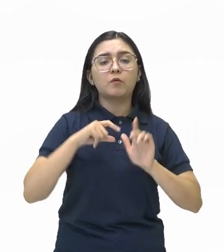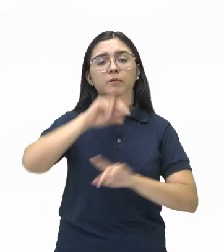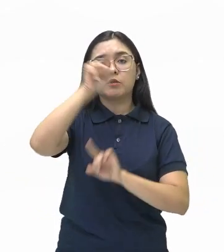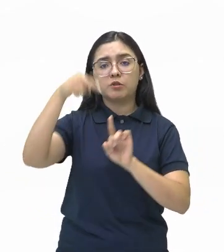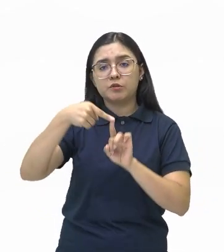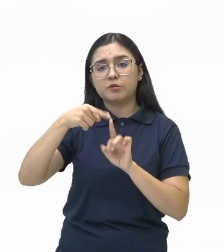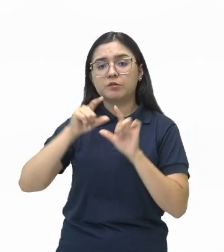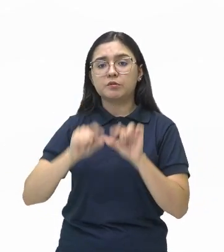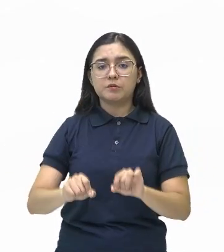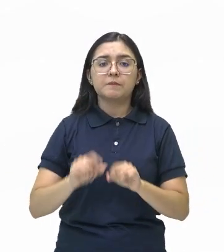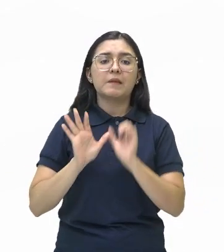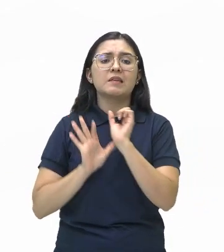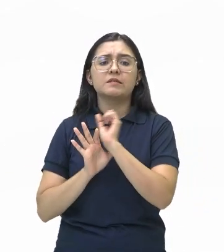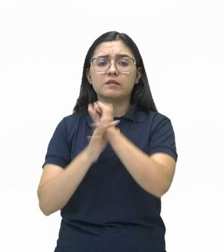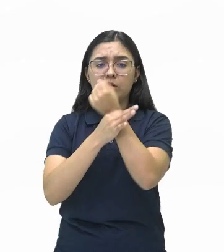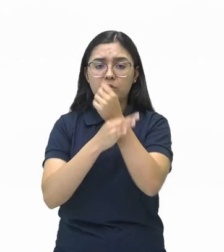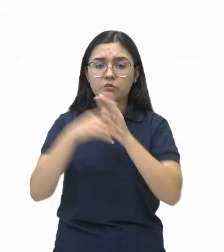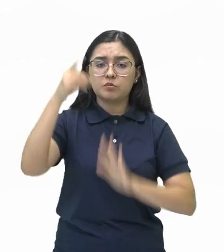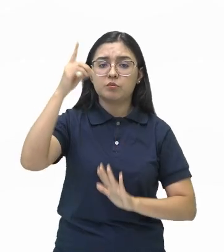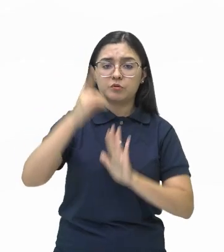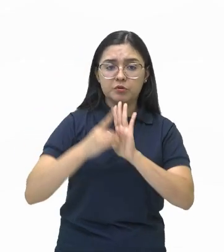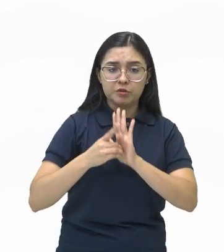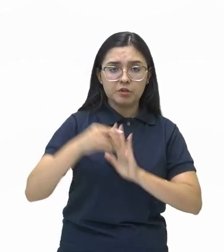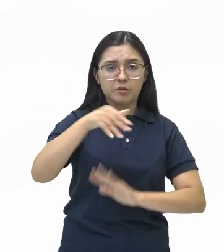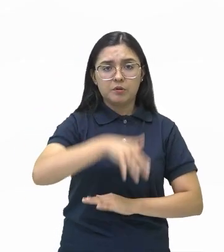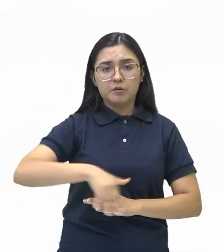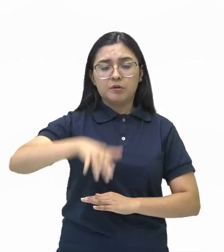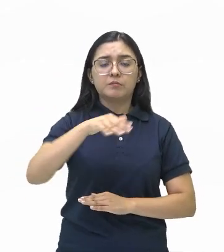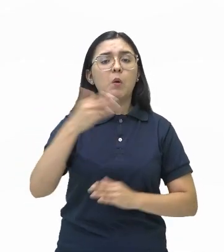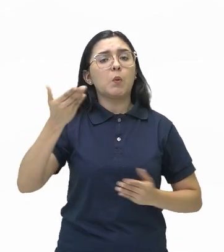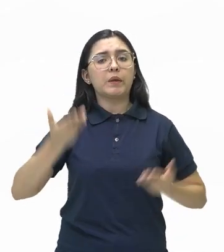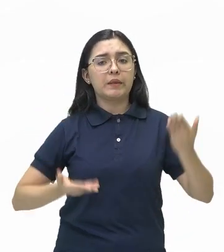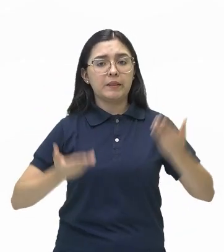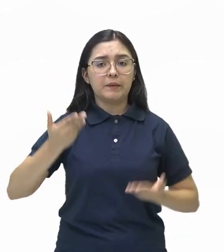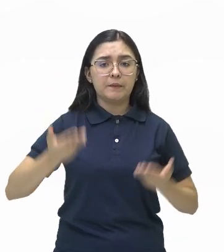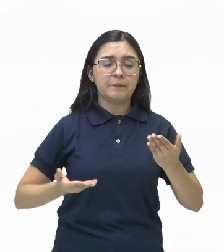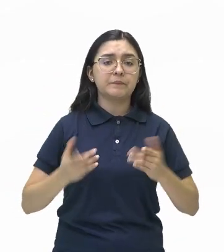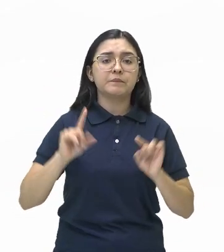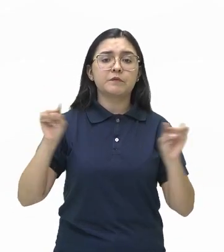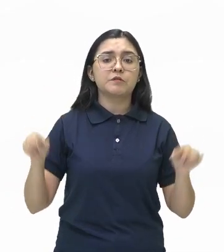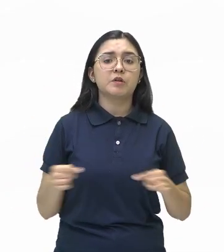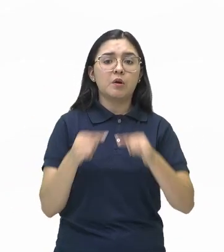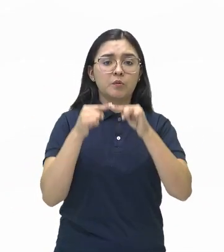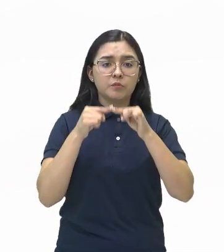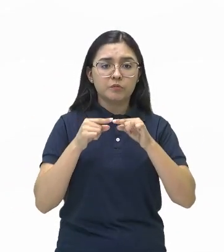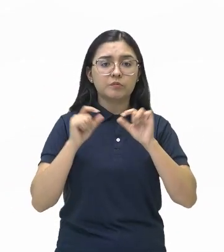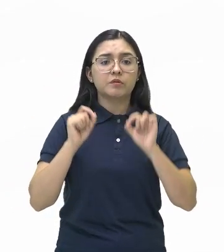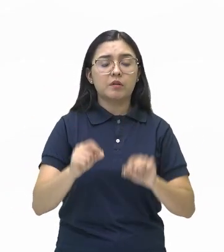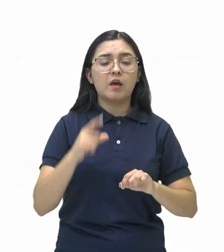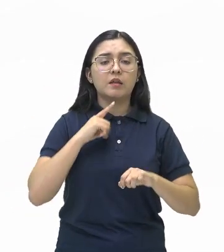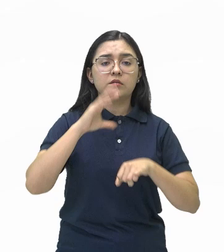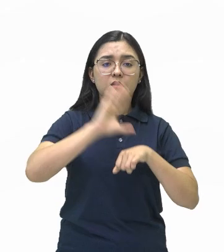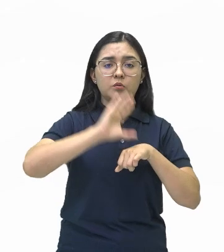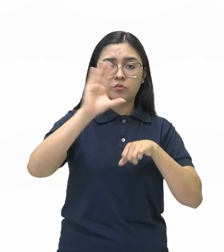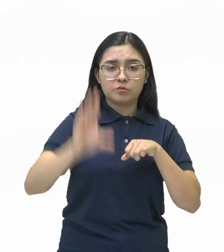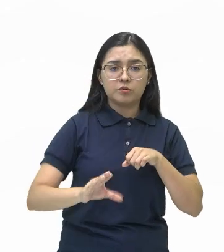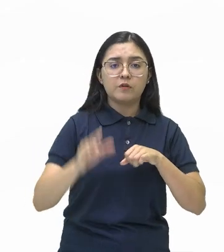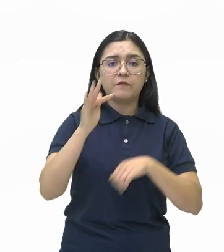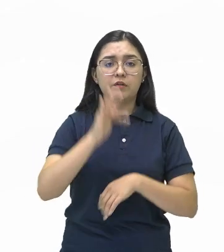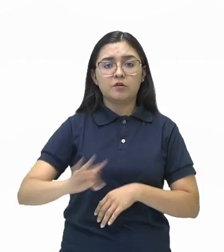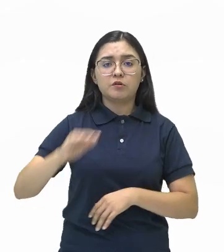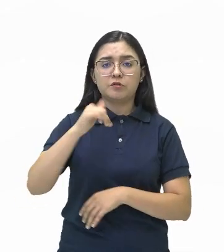visam assegurar o direito ao meio ambiente equilibrado, conforme está estabelecido lá na Constituição Federal